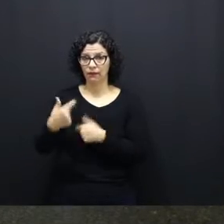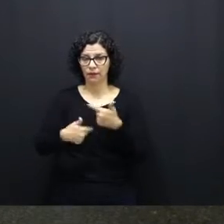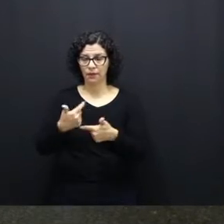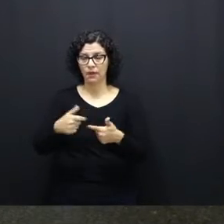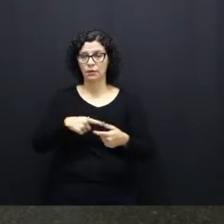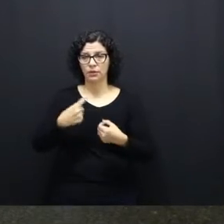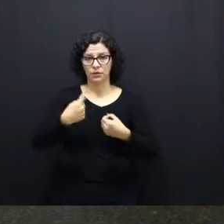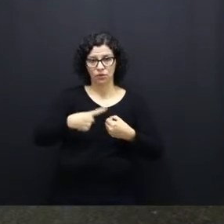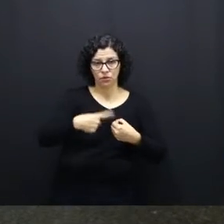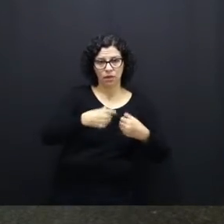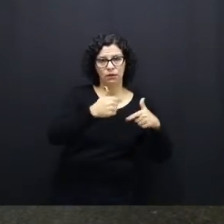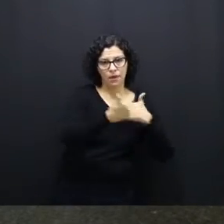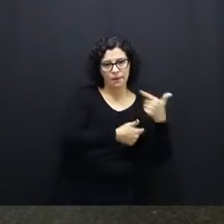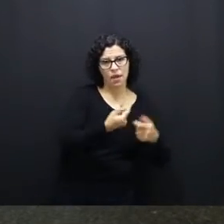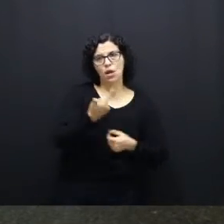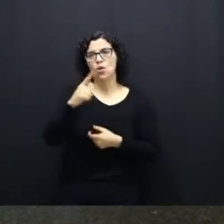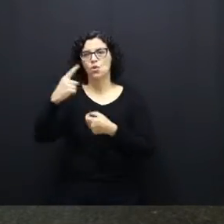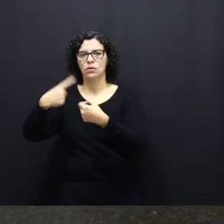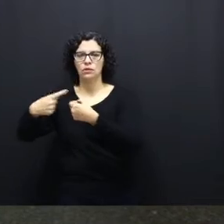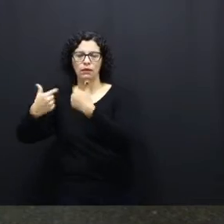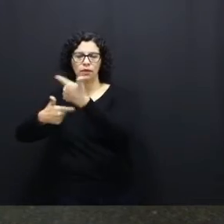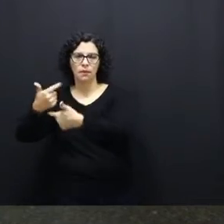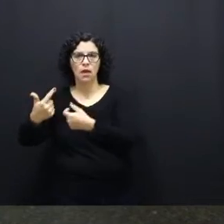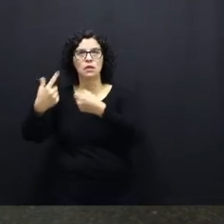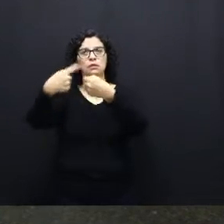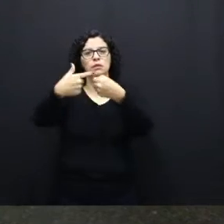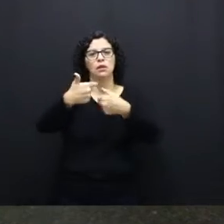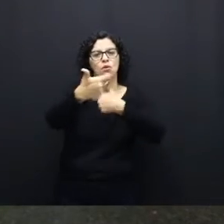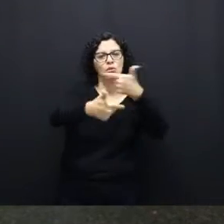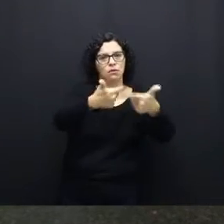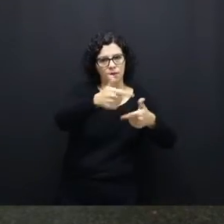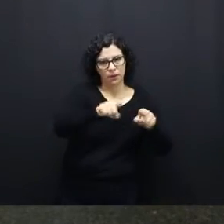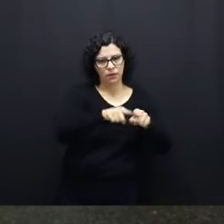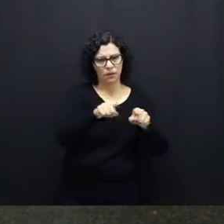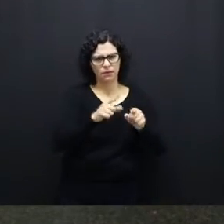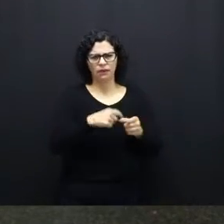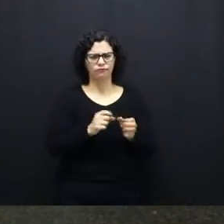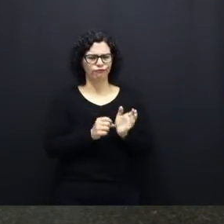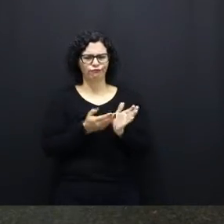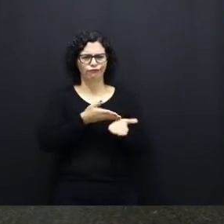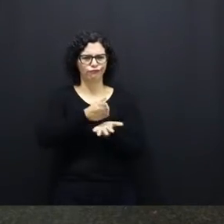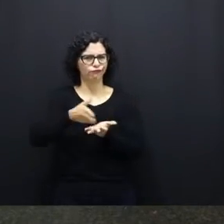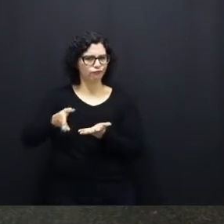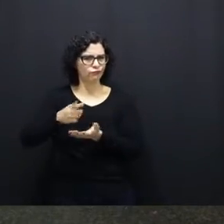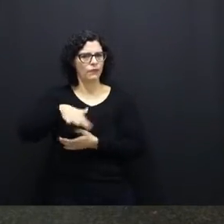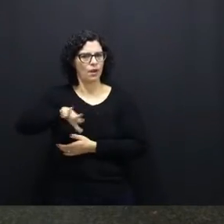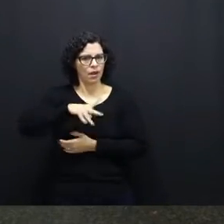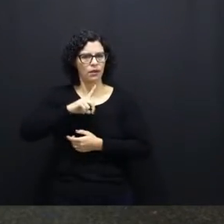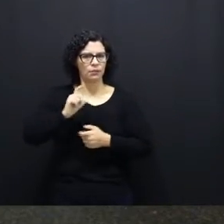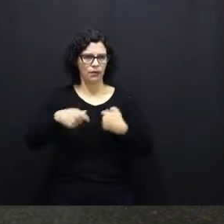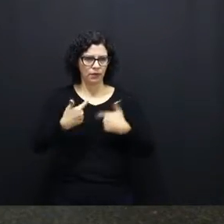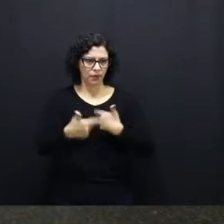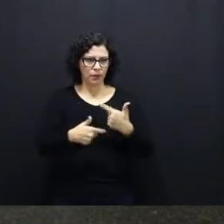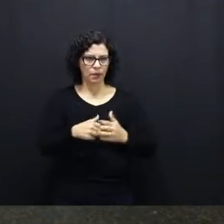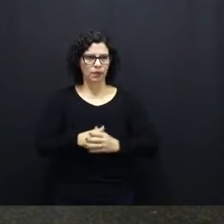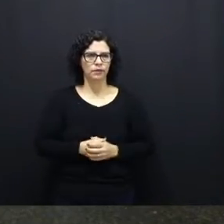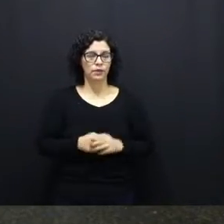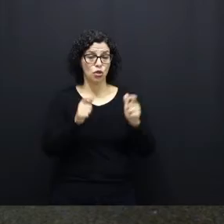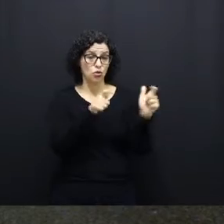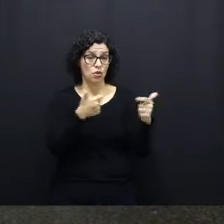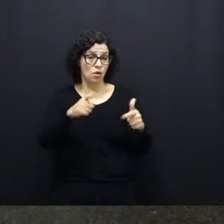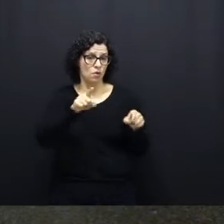plantão em São José em outros municípios em outras é em outras enfim outros